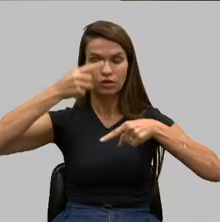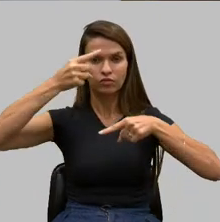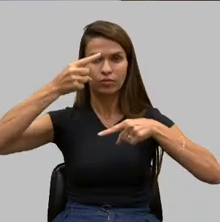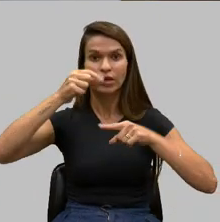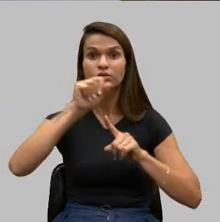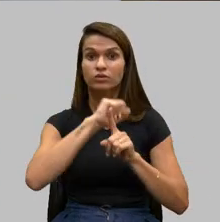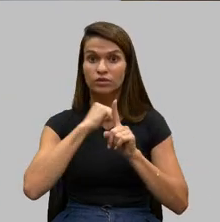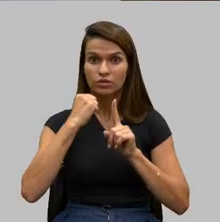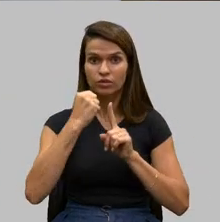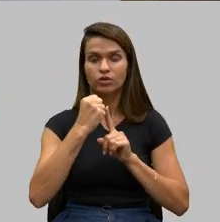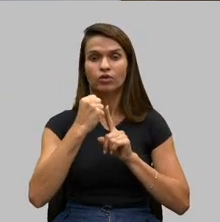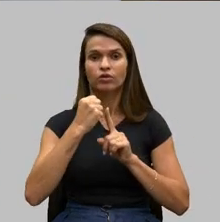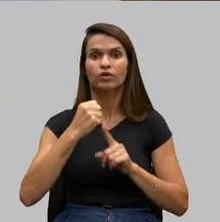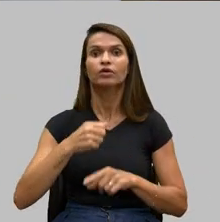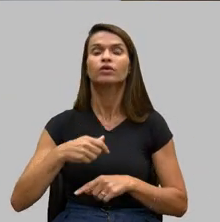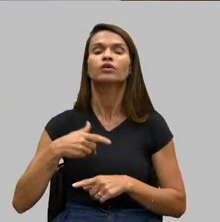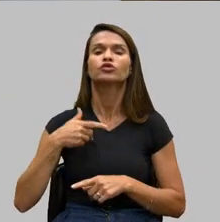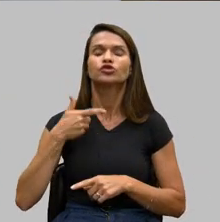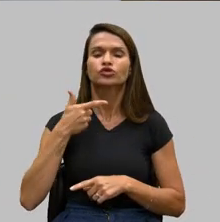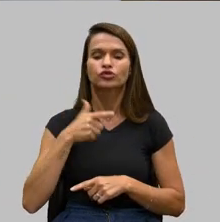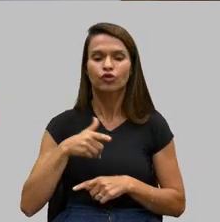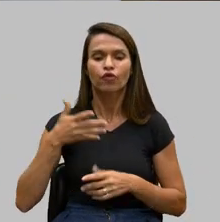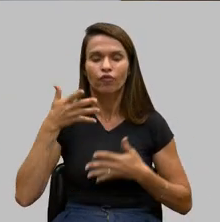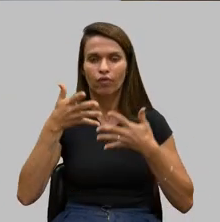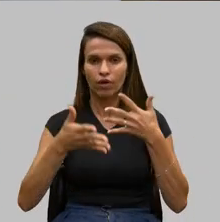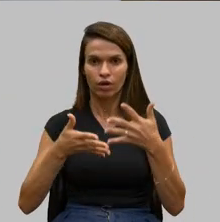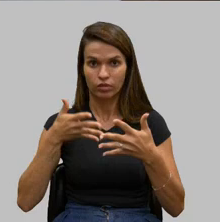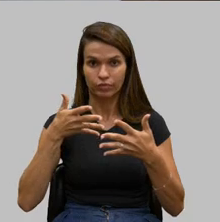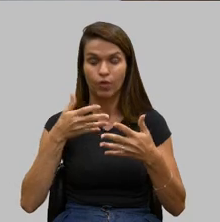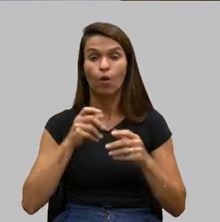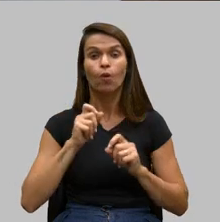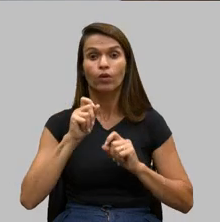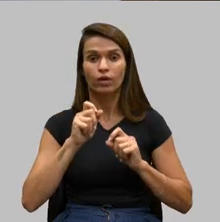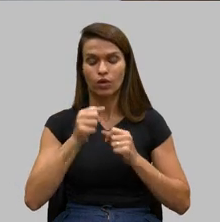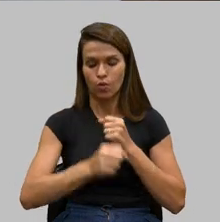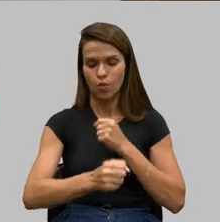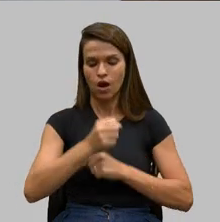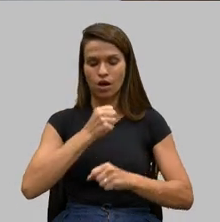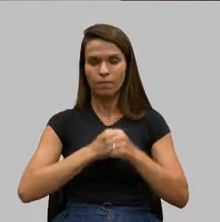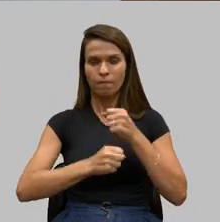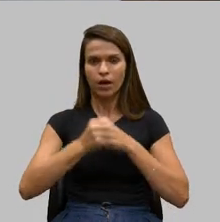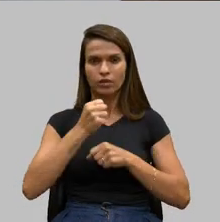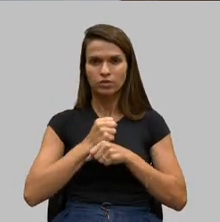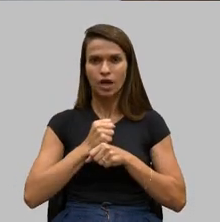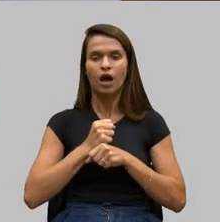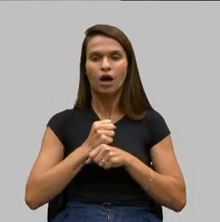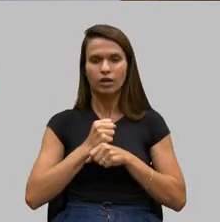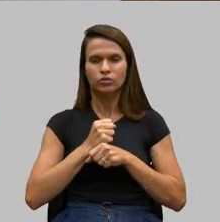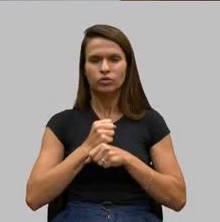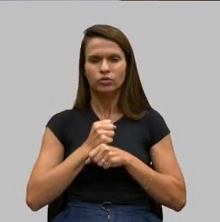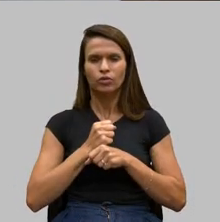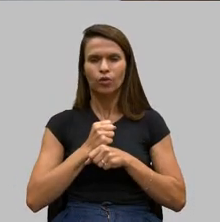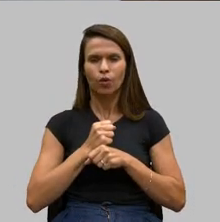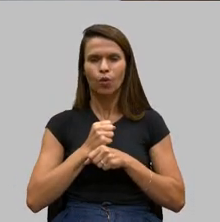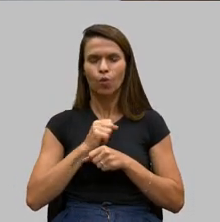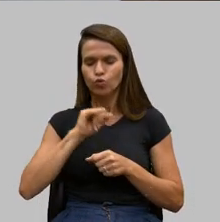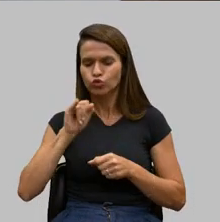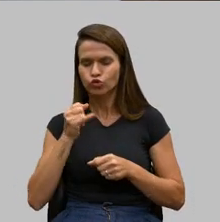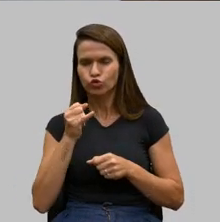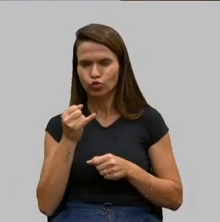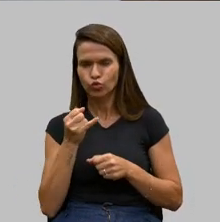mais uma vez dizer ano passado com a taxa de juros a 1,75